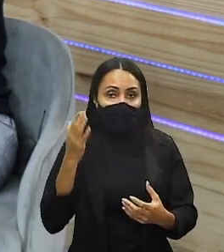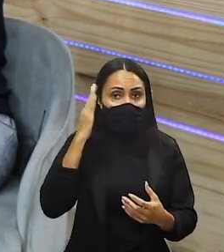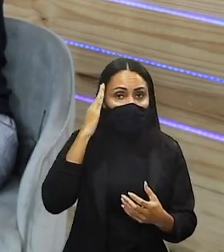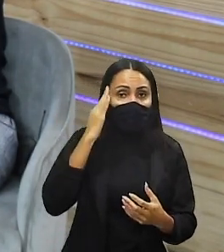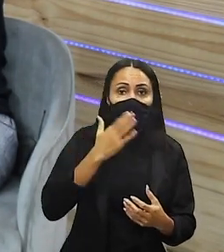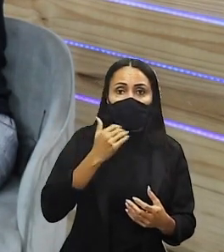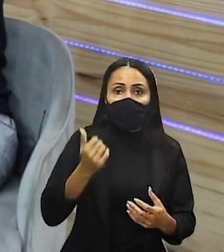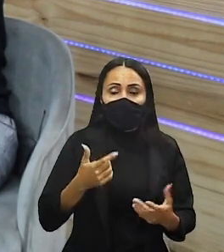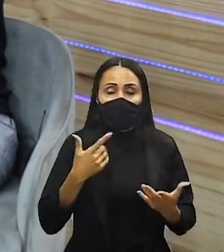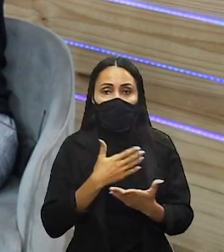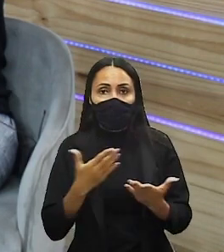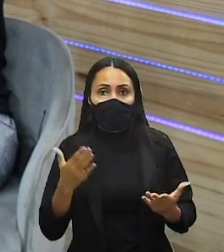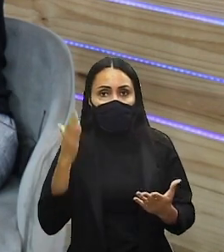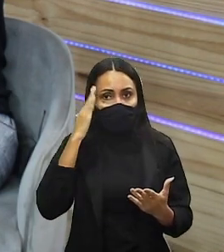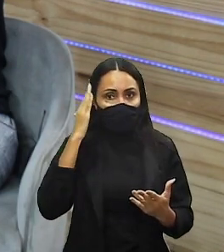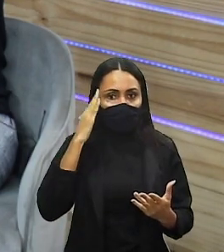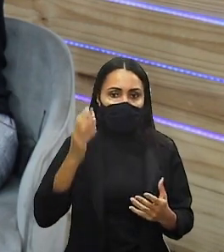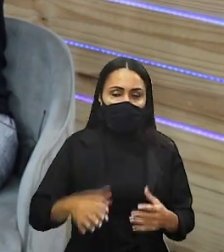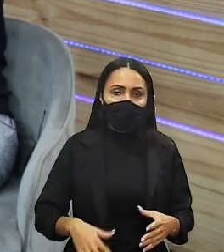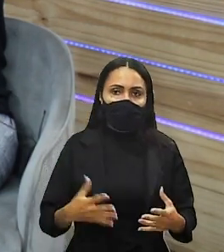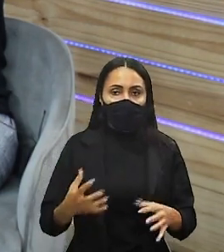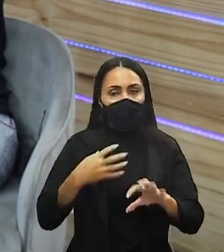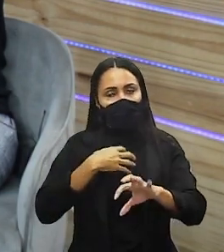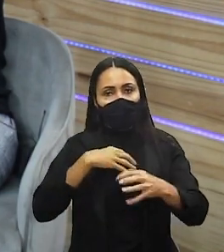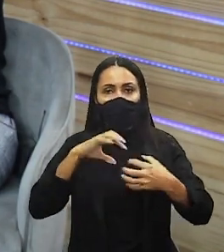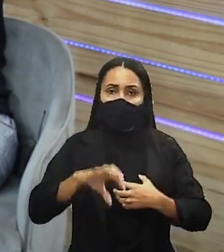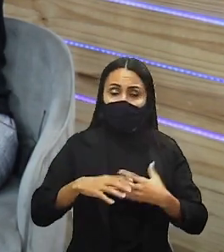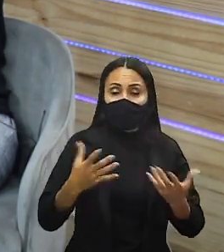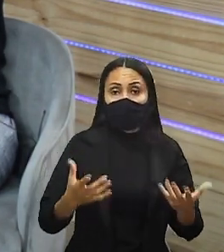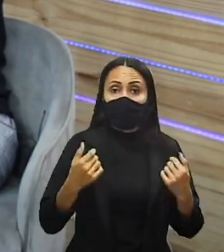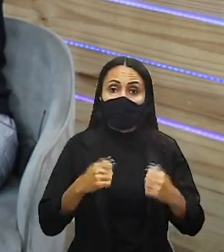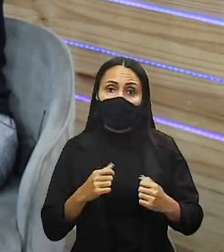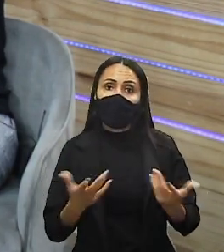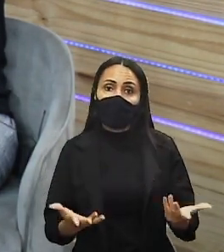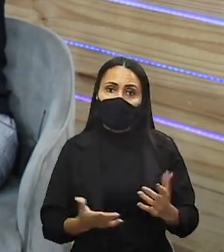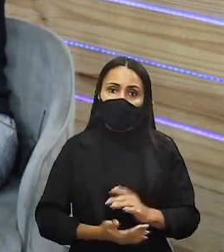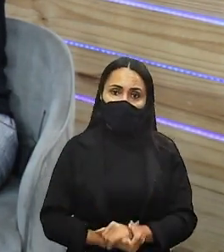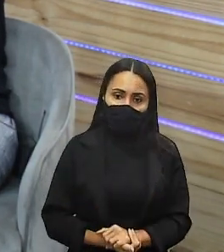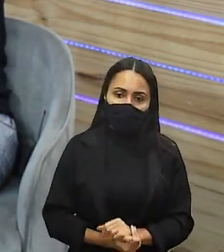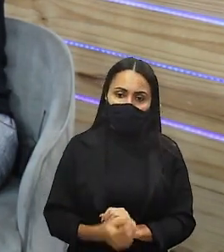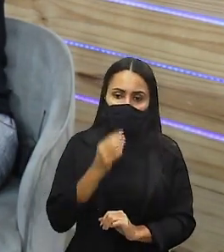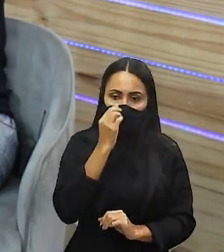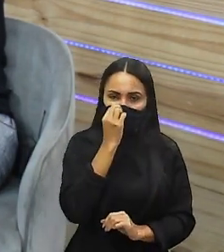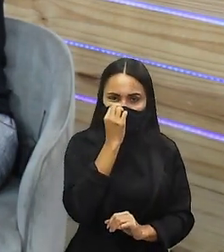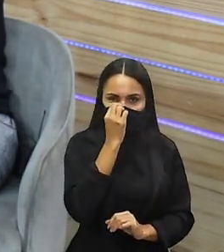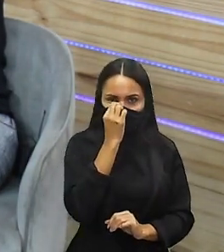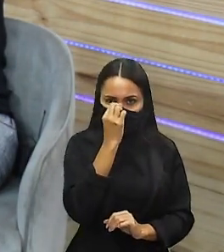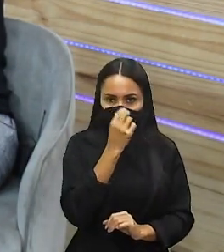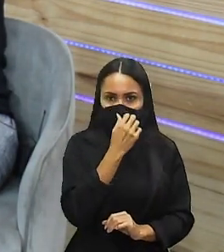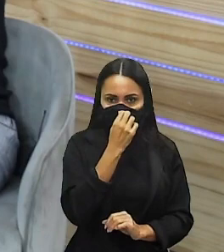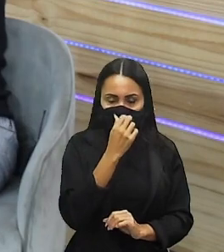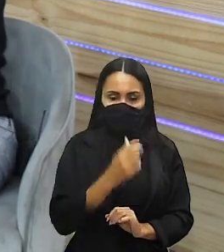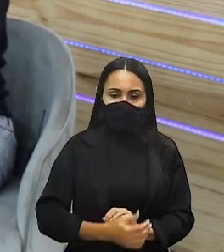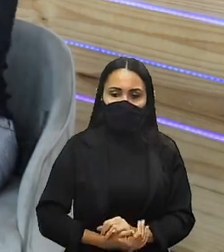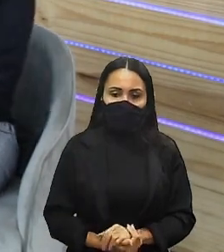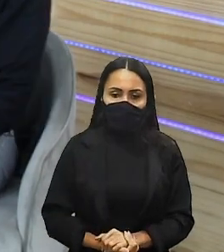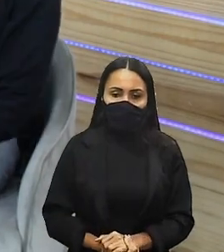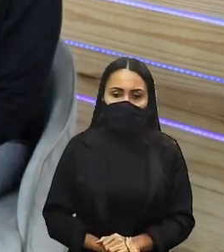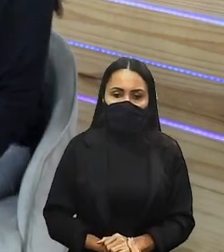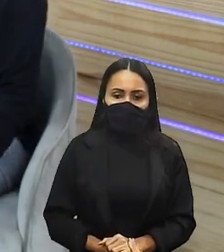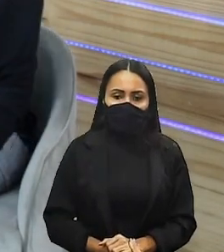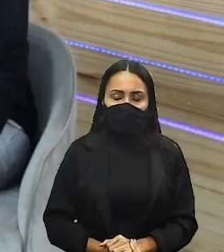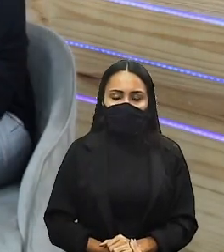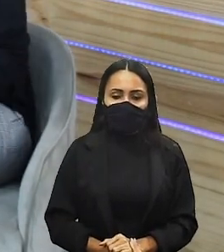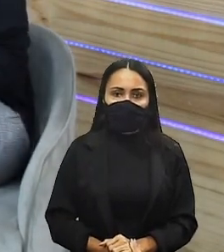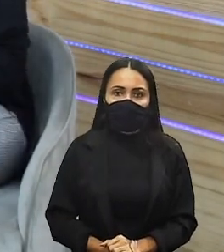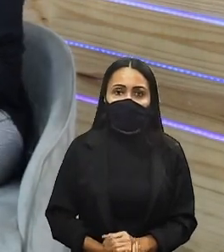como eu penso se você se colocar no meu lugar. Se você não fizer isso, não vai ter jeito. É a chave mestra da empatia, né? É a chave mestra da empatia. Tem uma